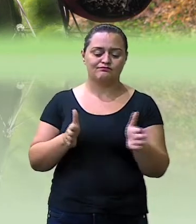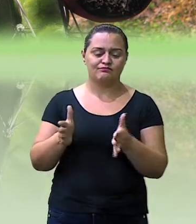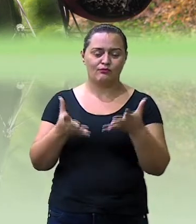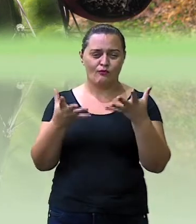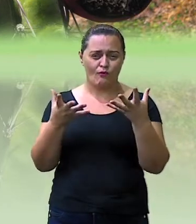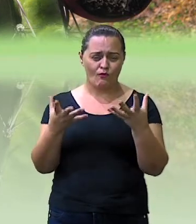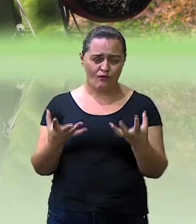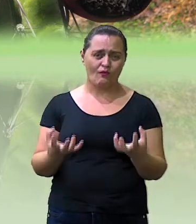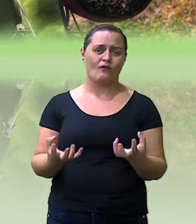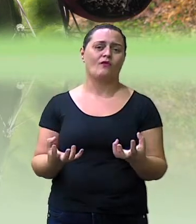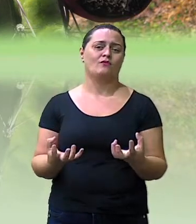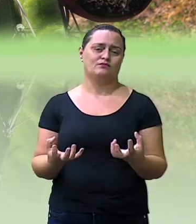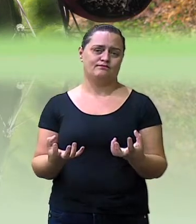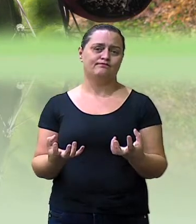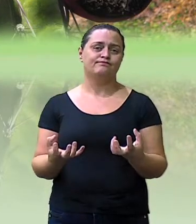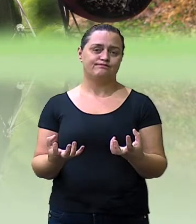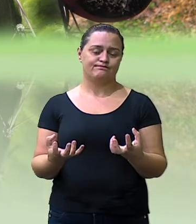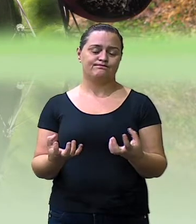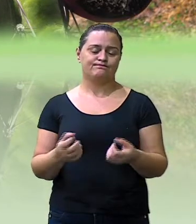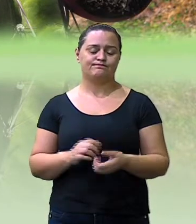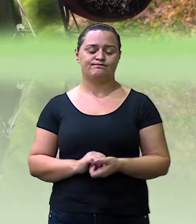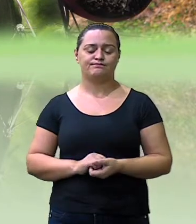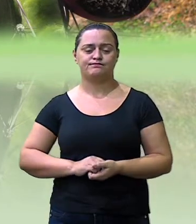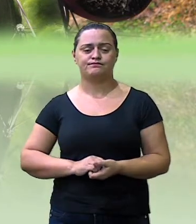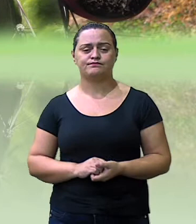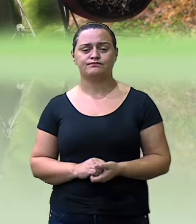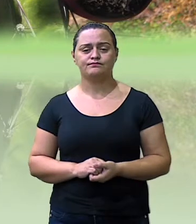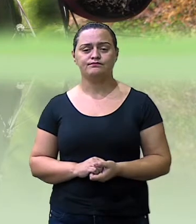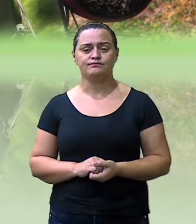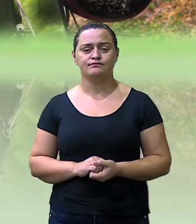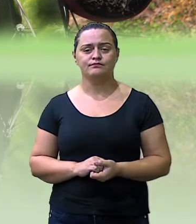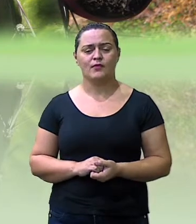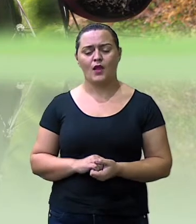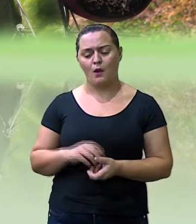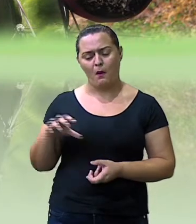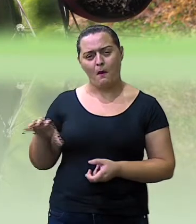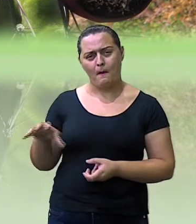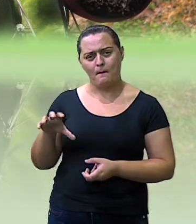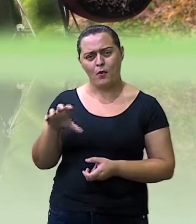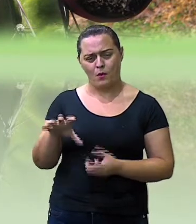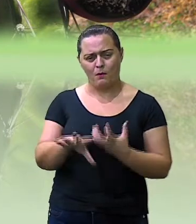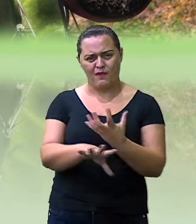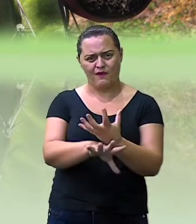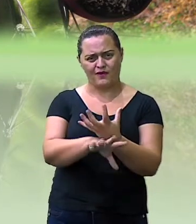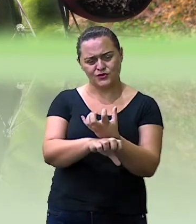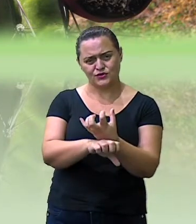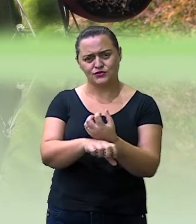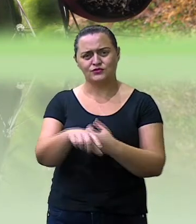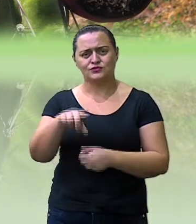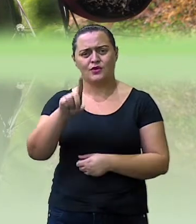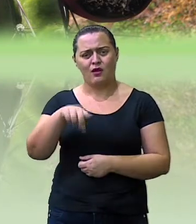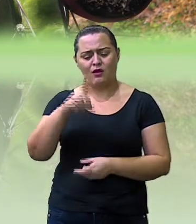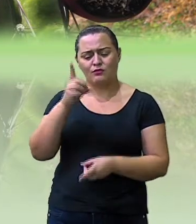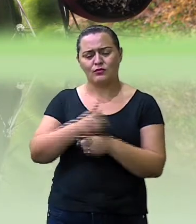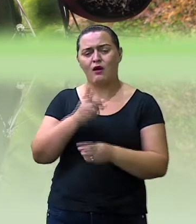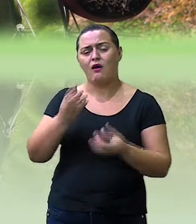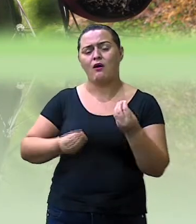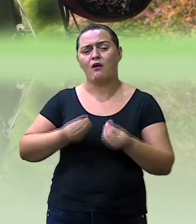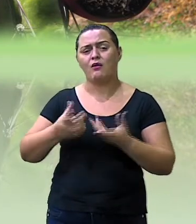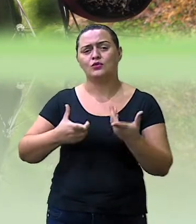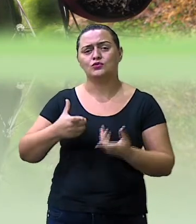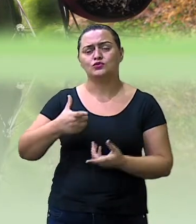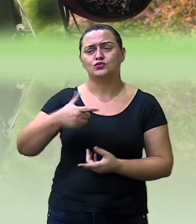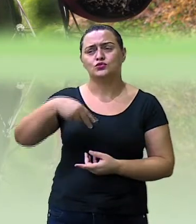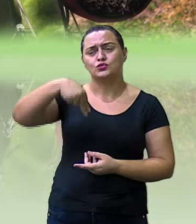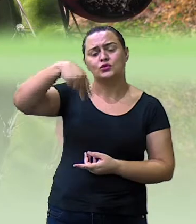de grande biodiversidade. Esse bioma é encontrado em áreas do Nordeste do Brasil, nos